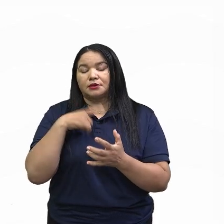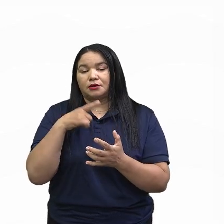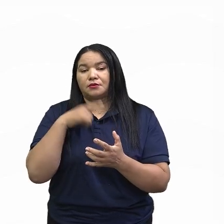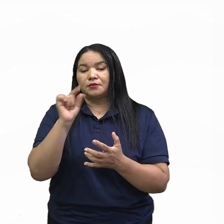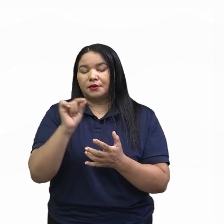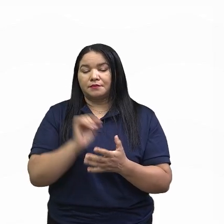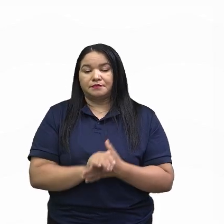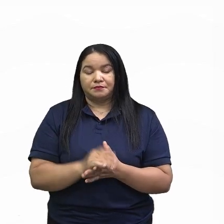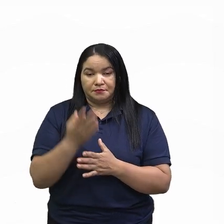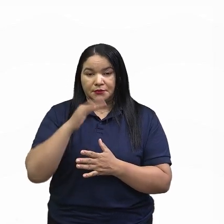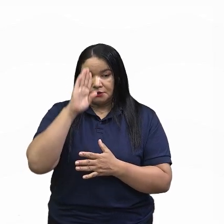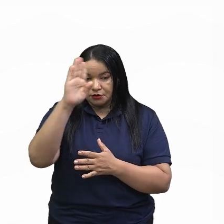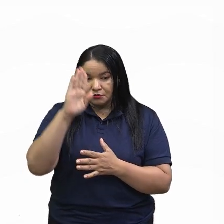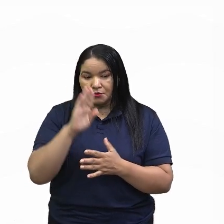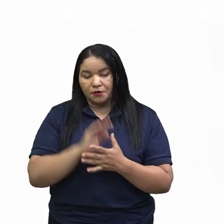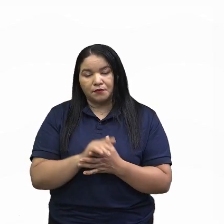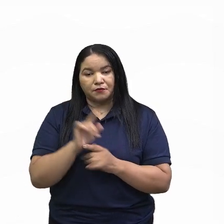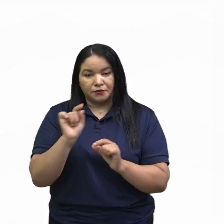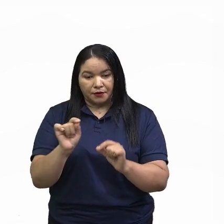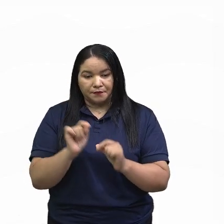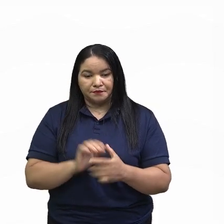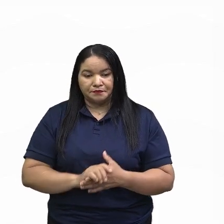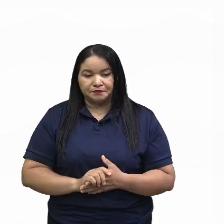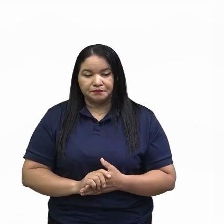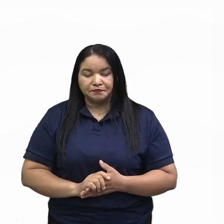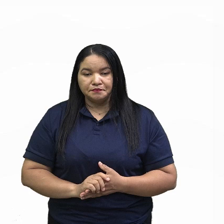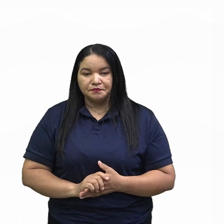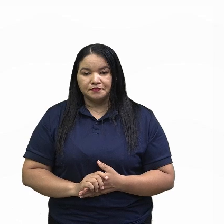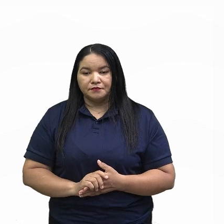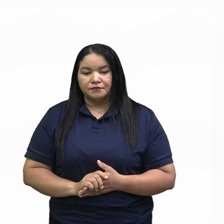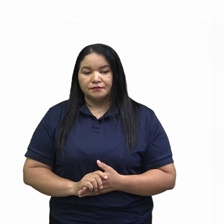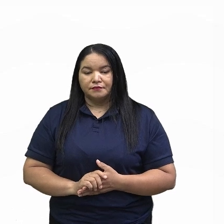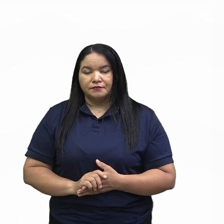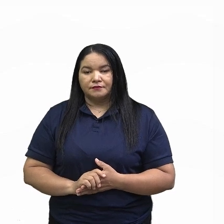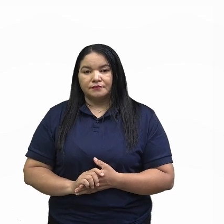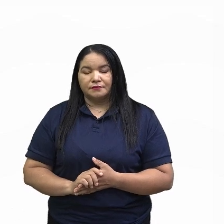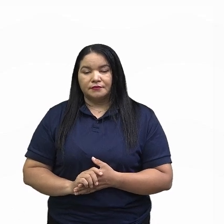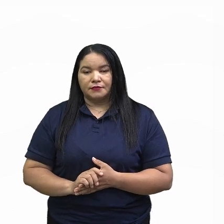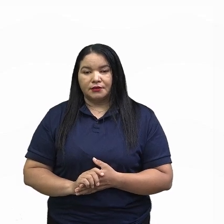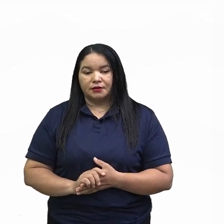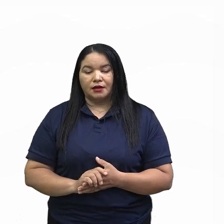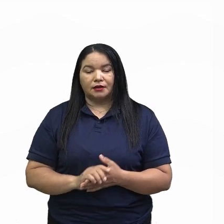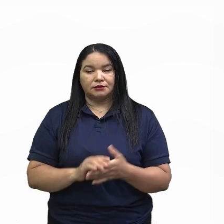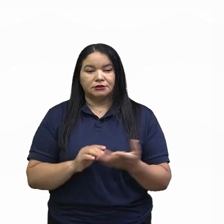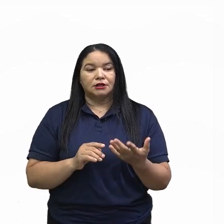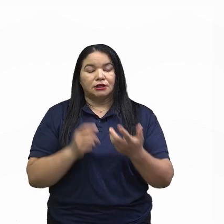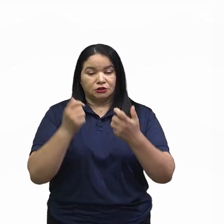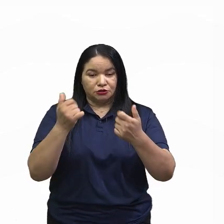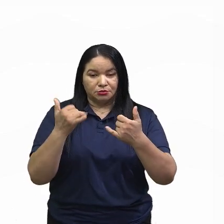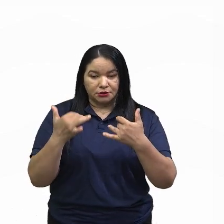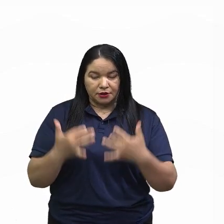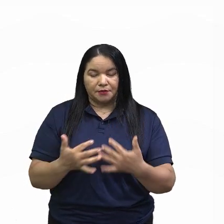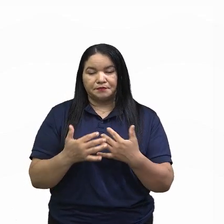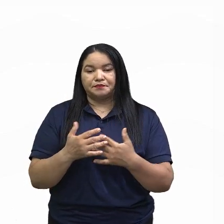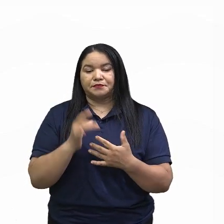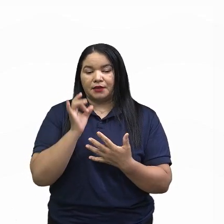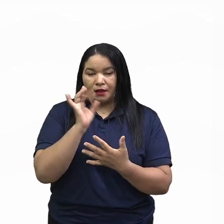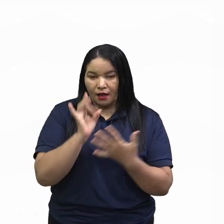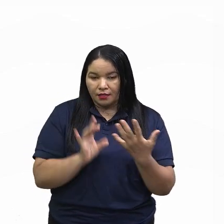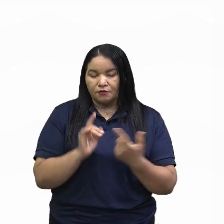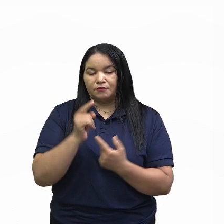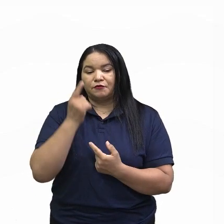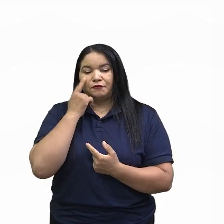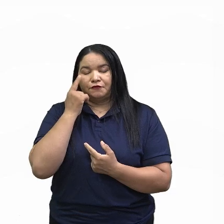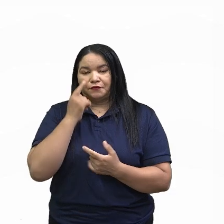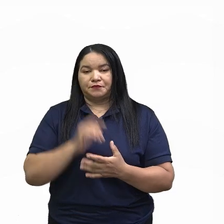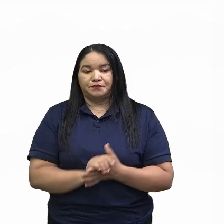os principais produtos da biomassa. Vamos falar sobre cada um deles. Veja só. nós